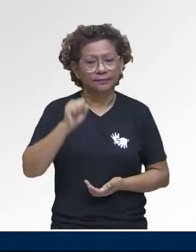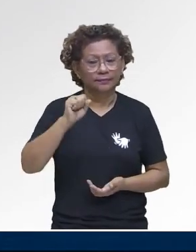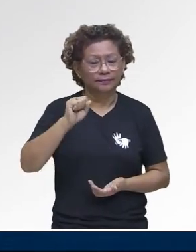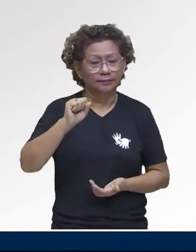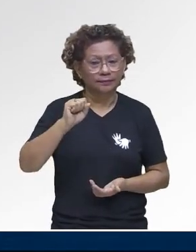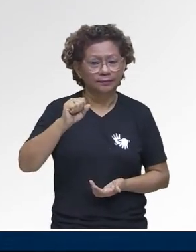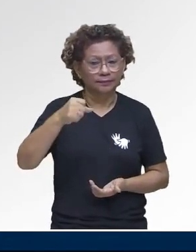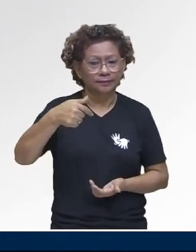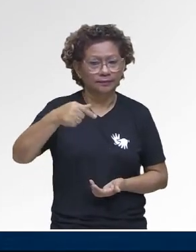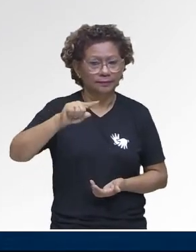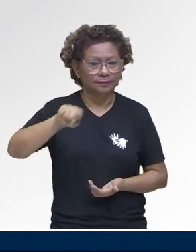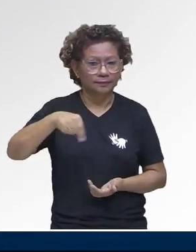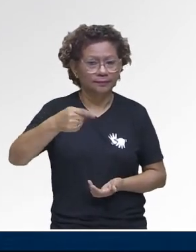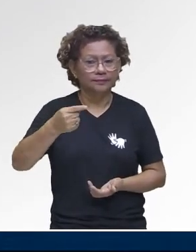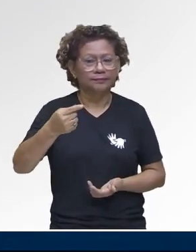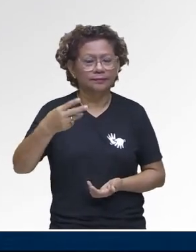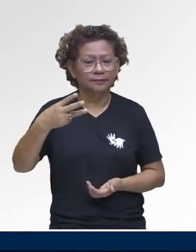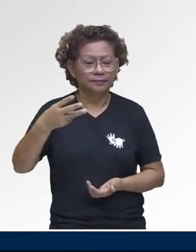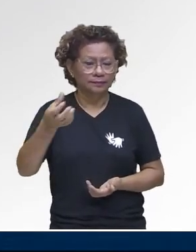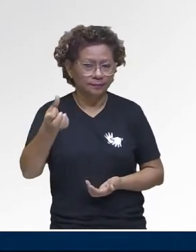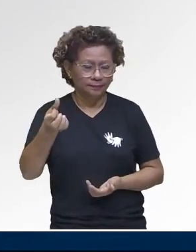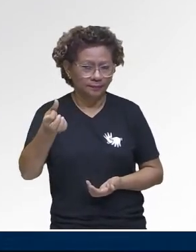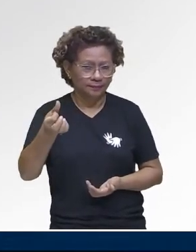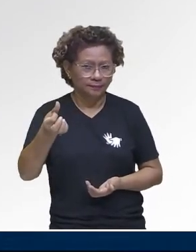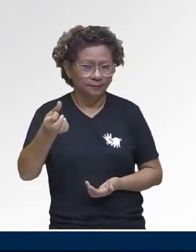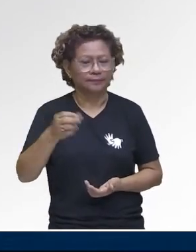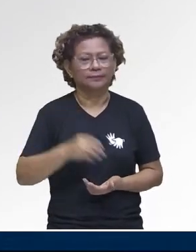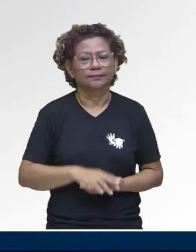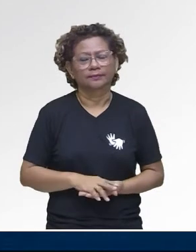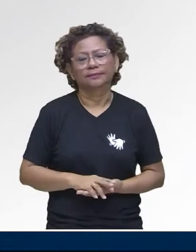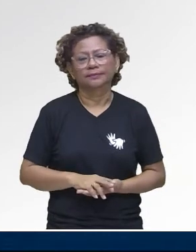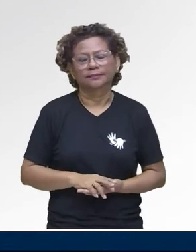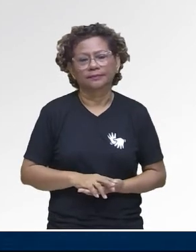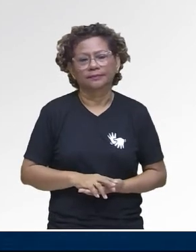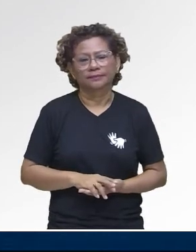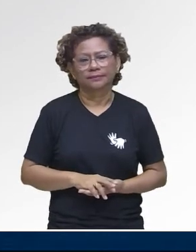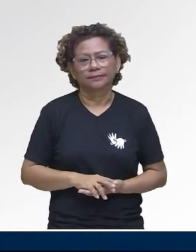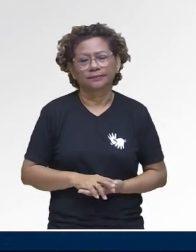87,36, né? Então, R$